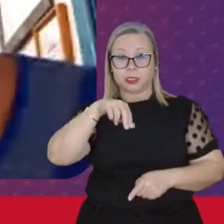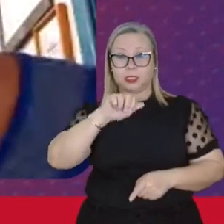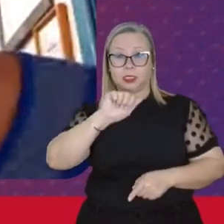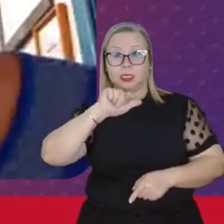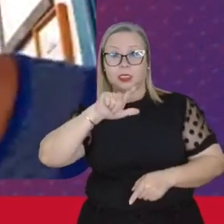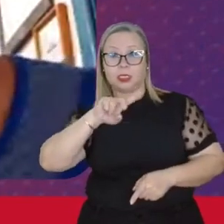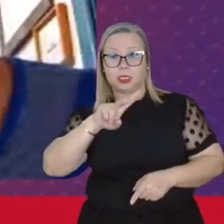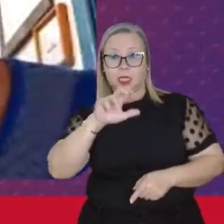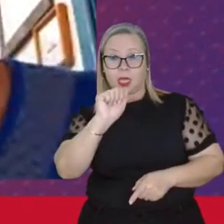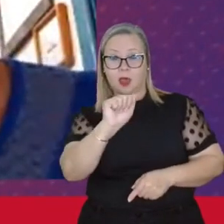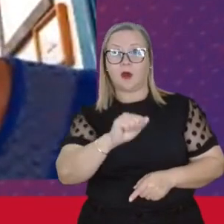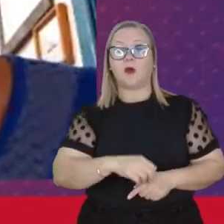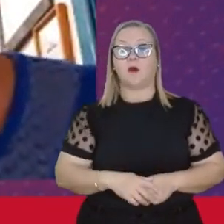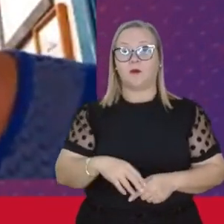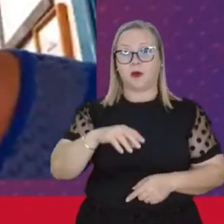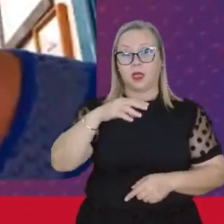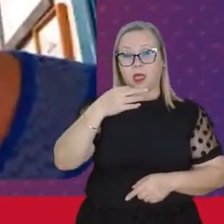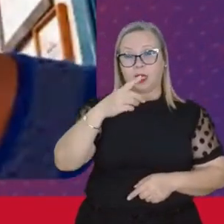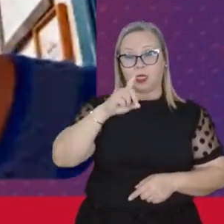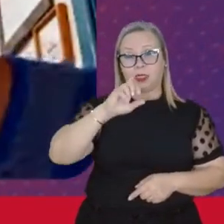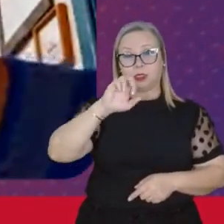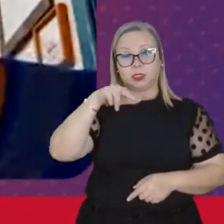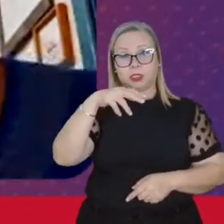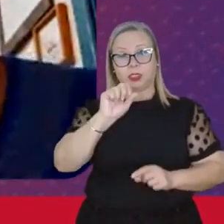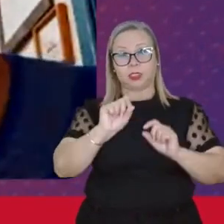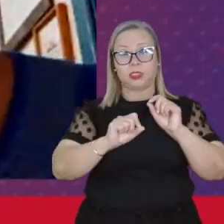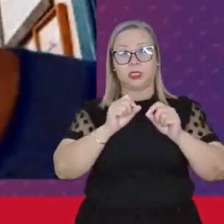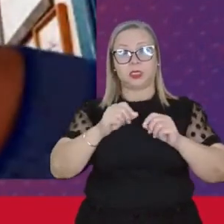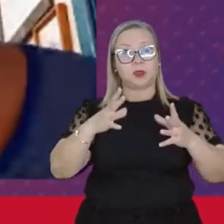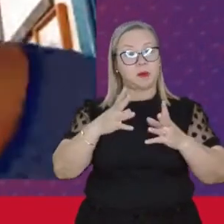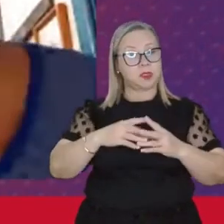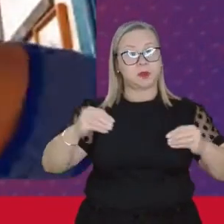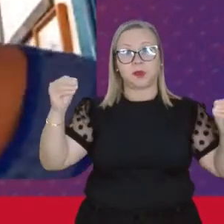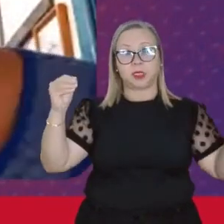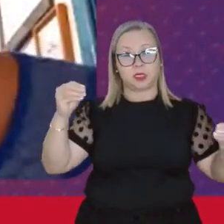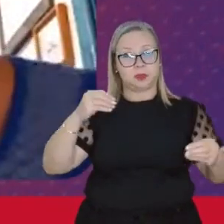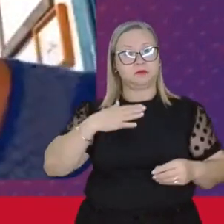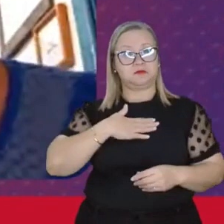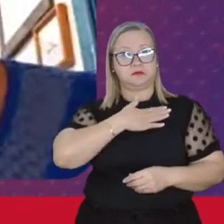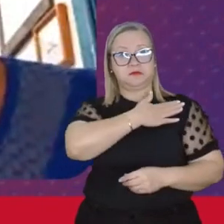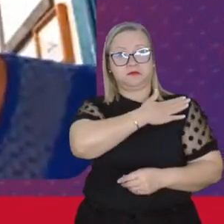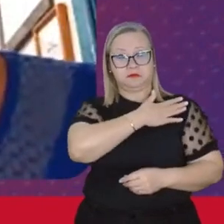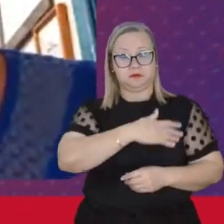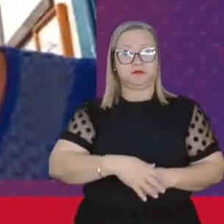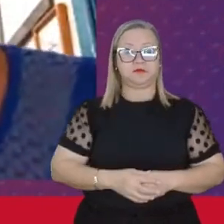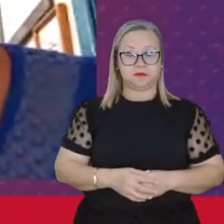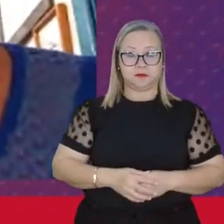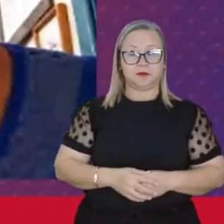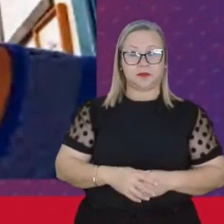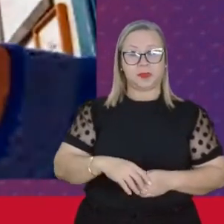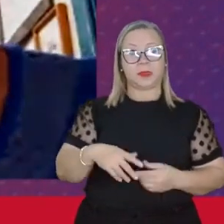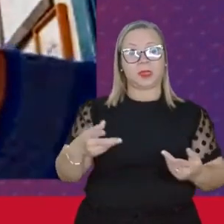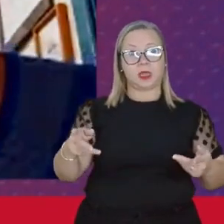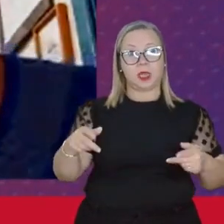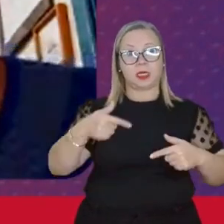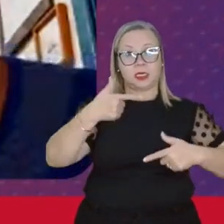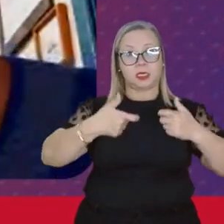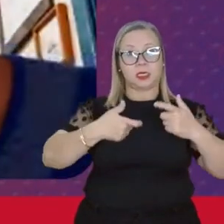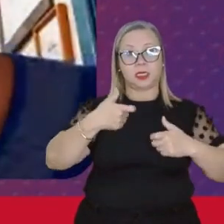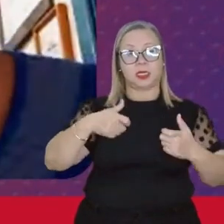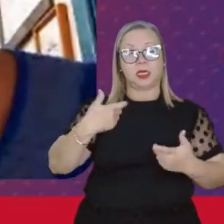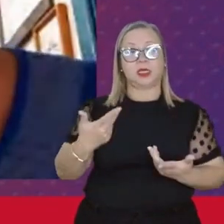a Dina, que chegou a ser vice-comandante das Forças Guerrilheiras do Araguaia, que não era pouca coisa,